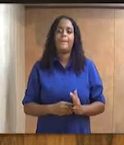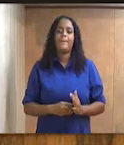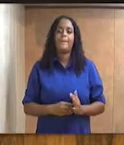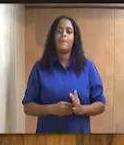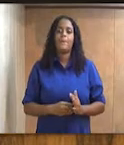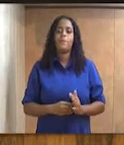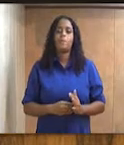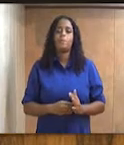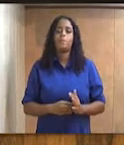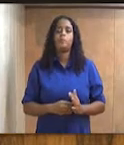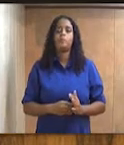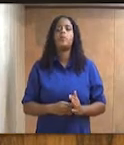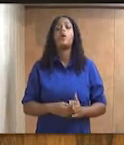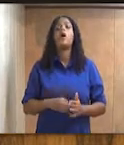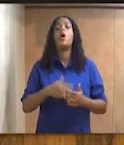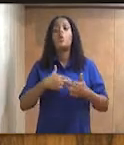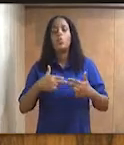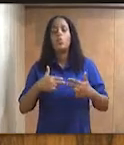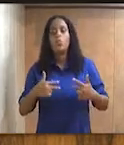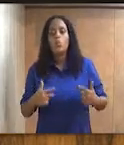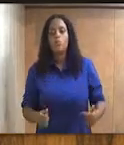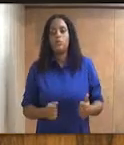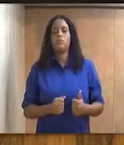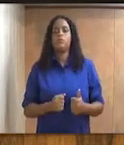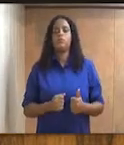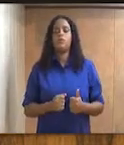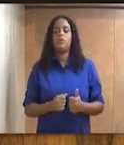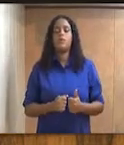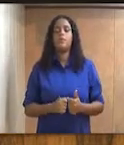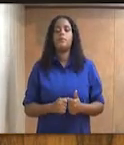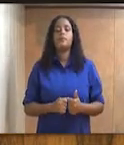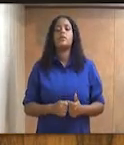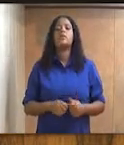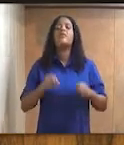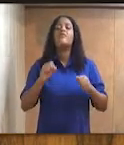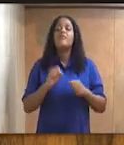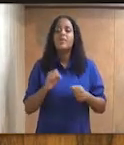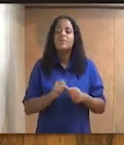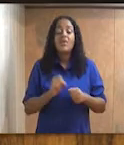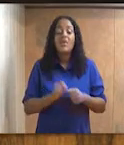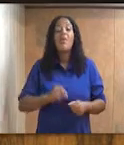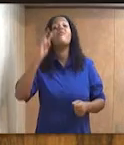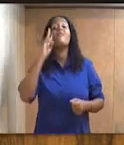um entendimento com Sua Excelência, senhor prefeito, no sentido de rever